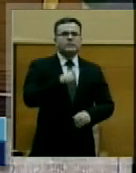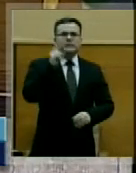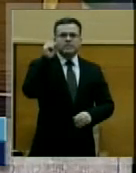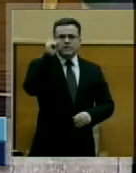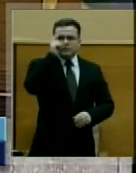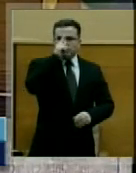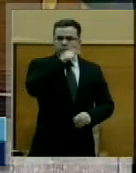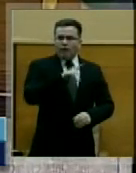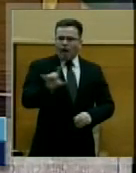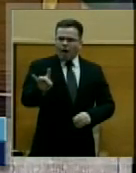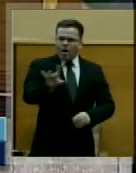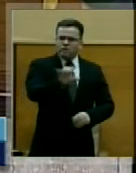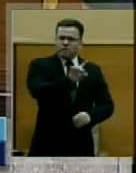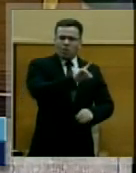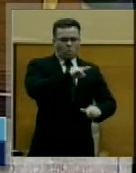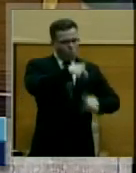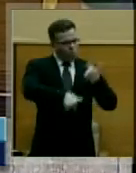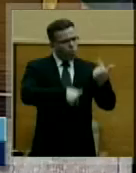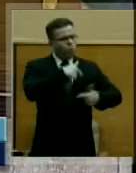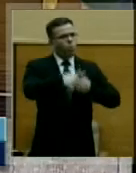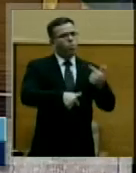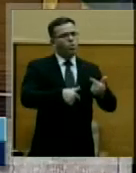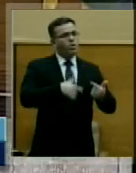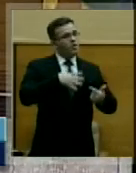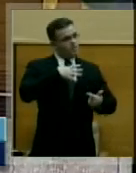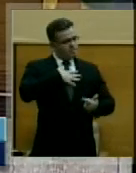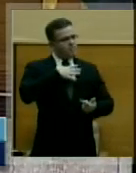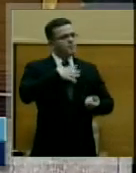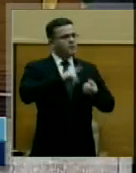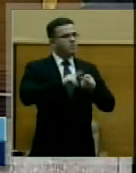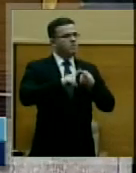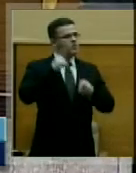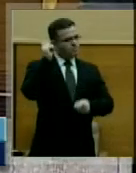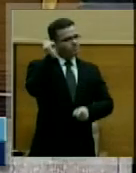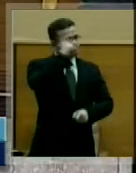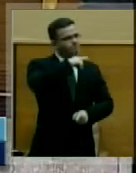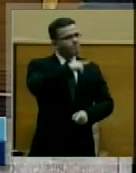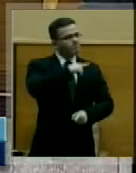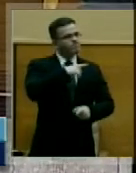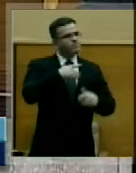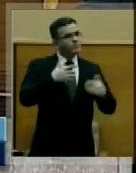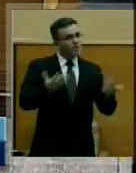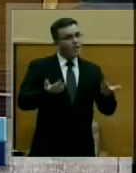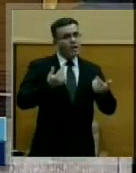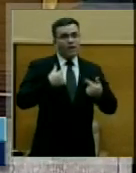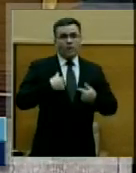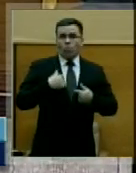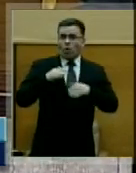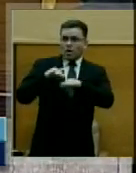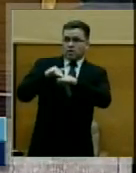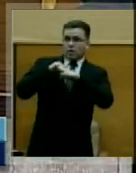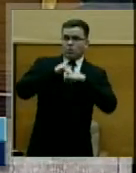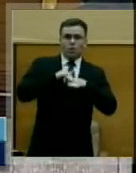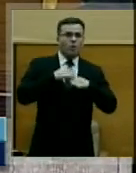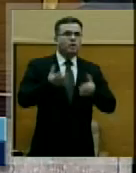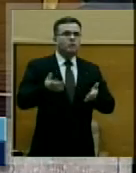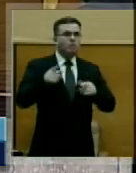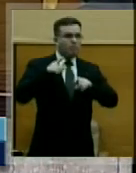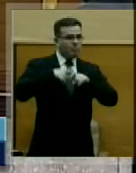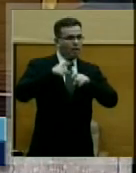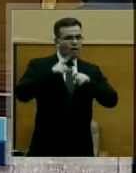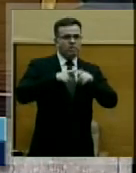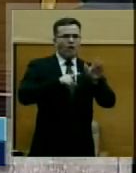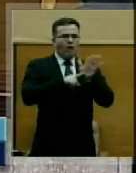sido para os demais colegas, como foi para mim também. Quando a gente recebe um diagnóstico de uma doença incurável, de uma